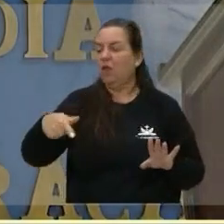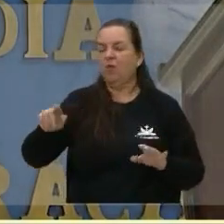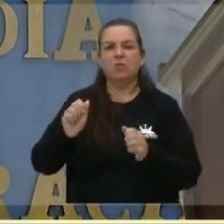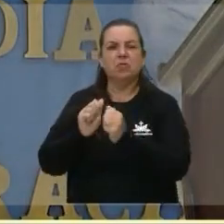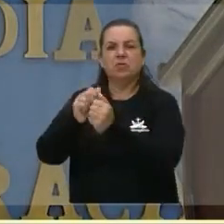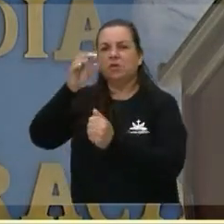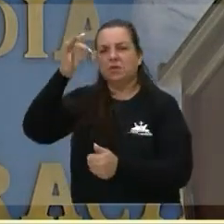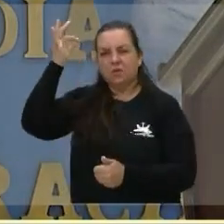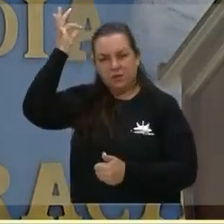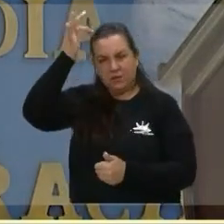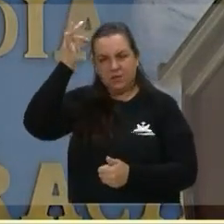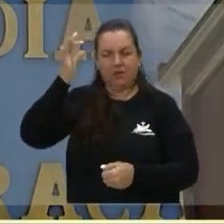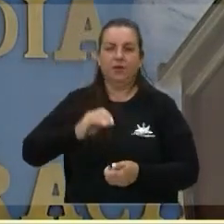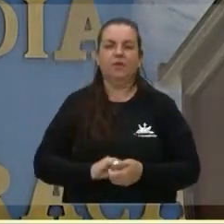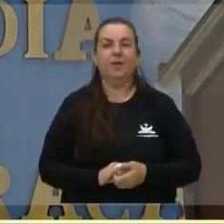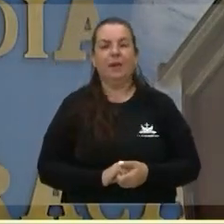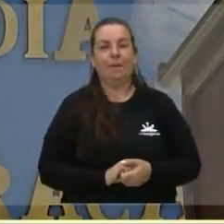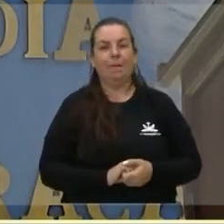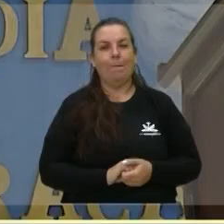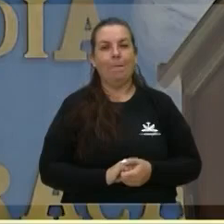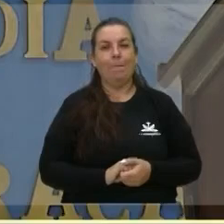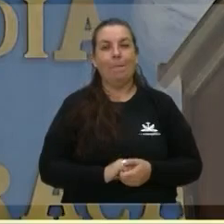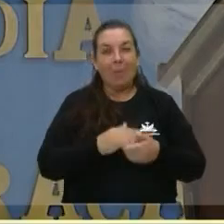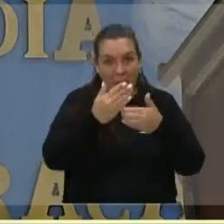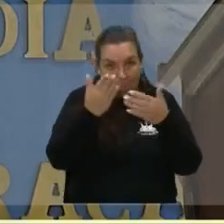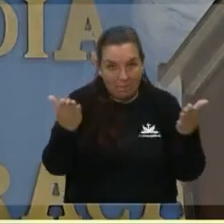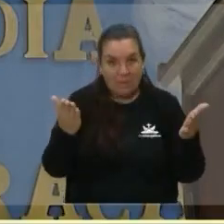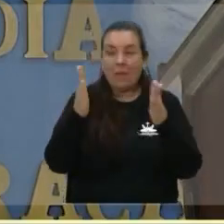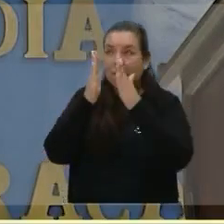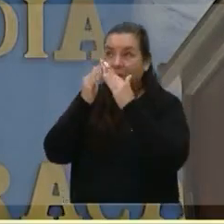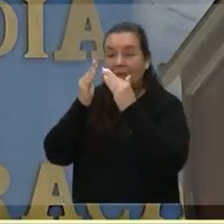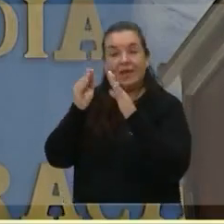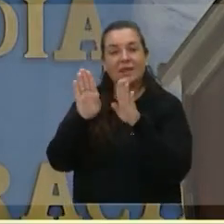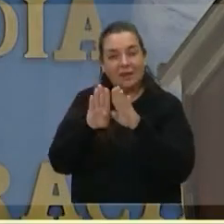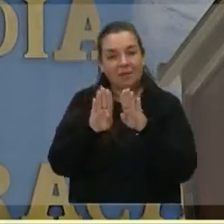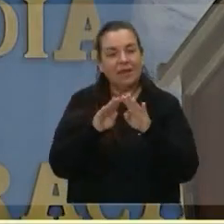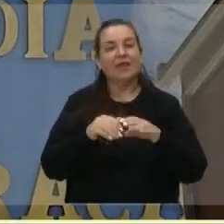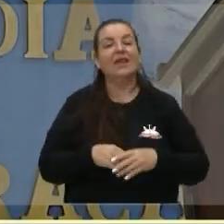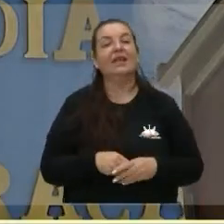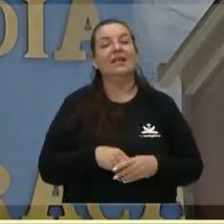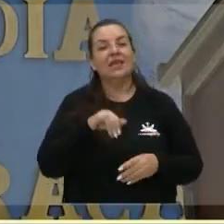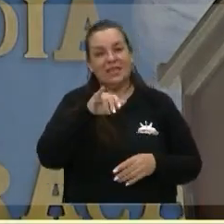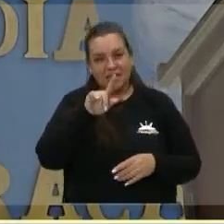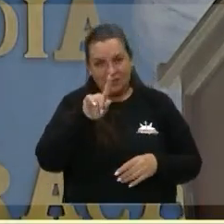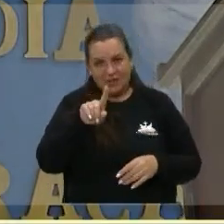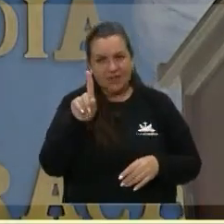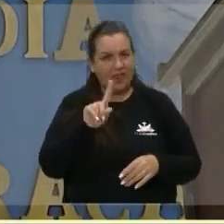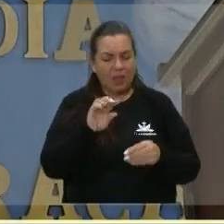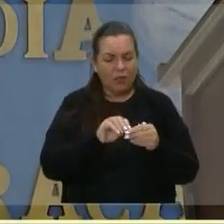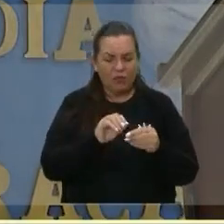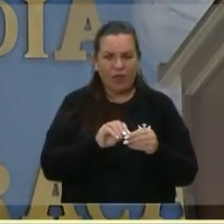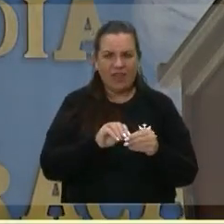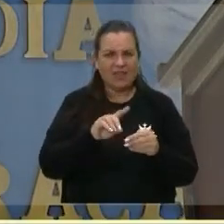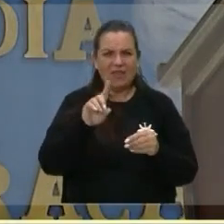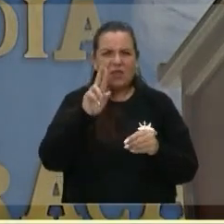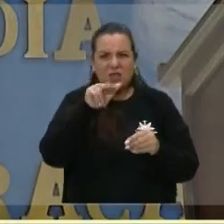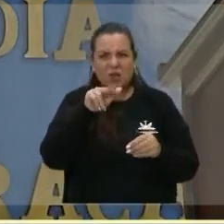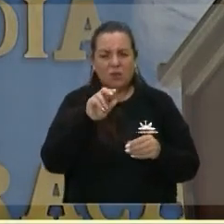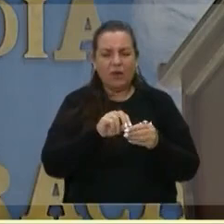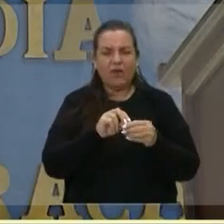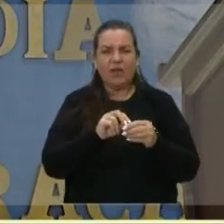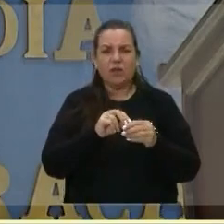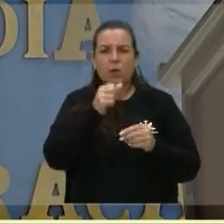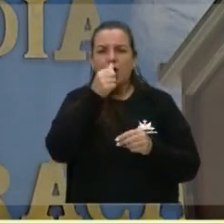Santo. Peça isso, meu filho, peça. Se você não fez, se você nunca fez um retiro